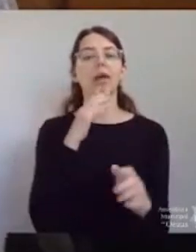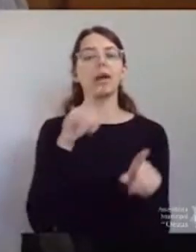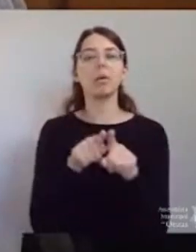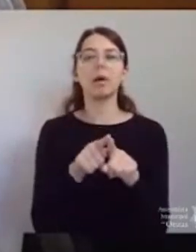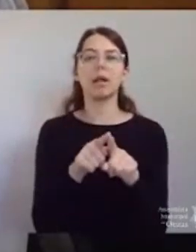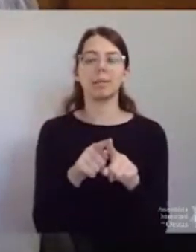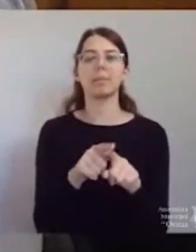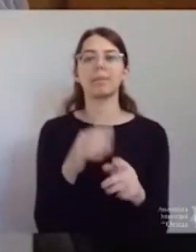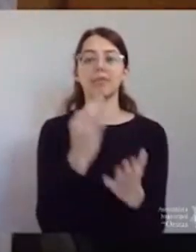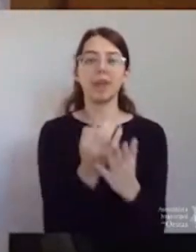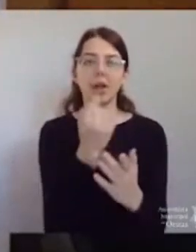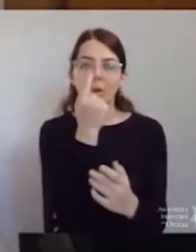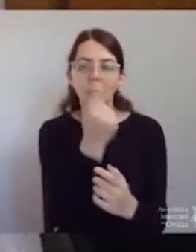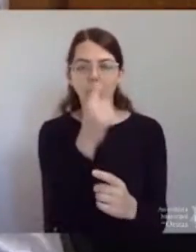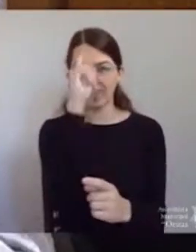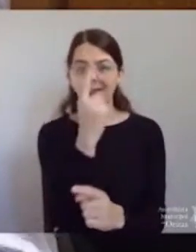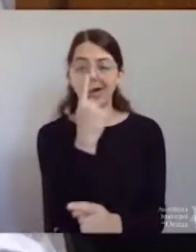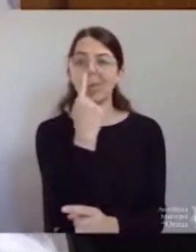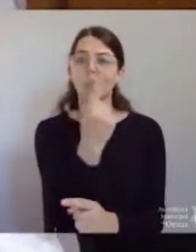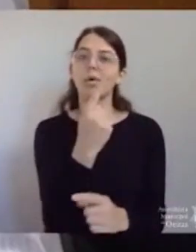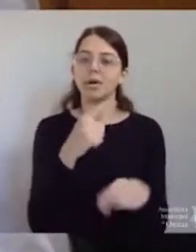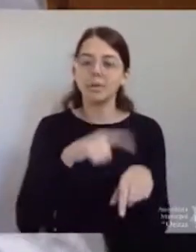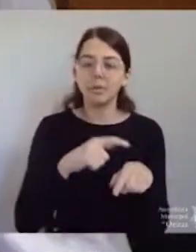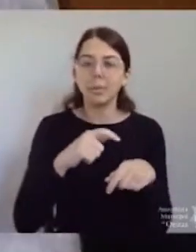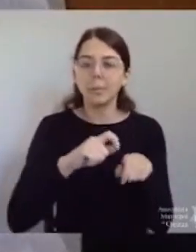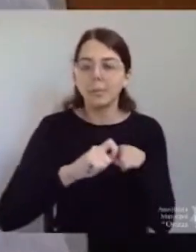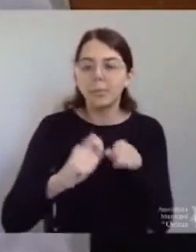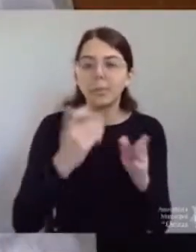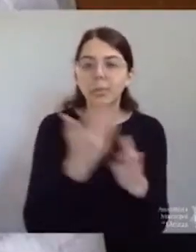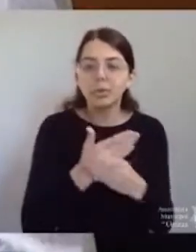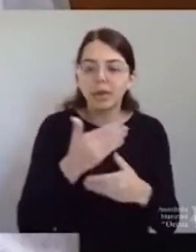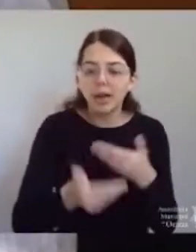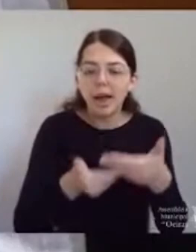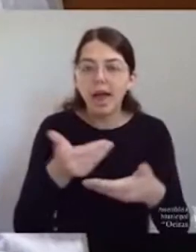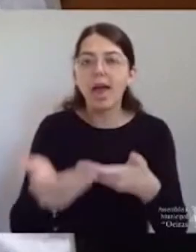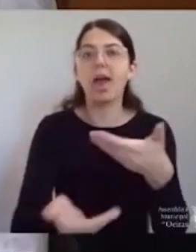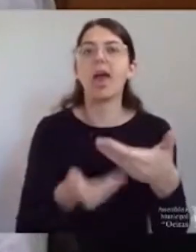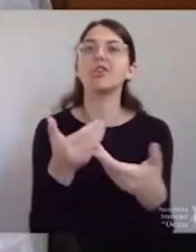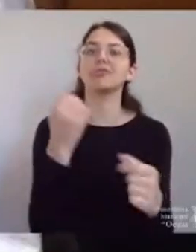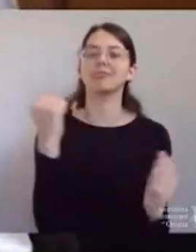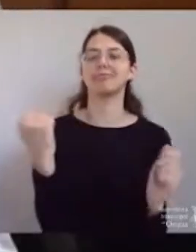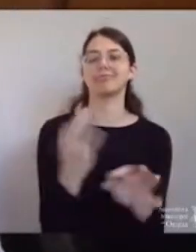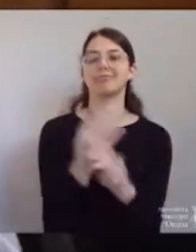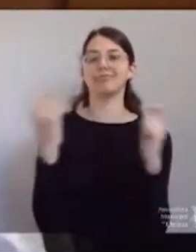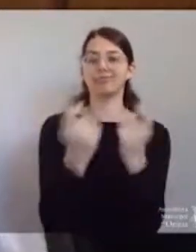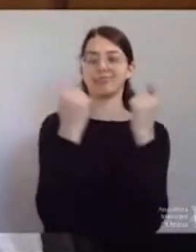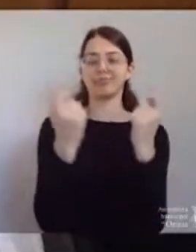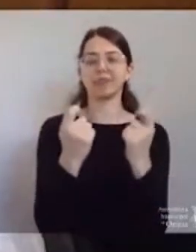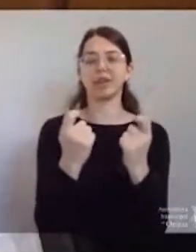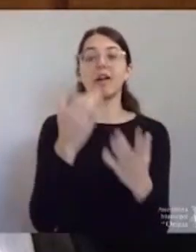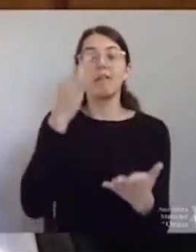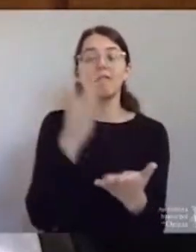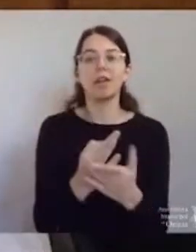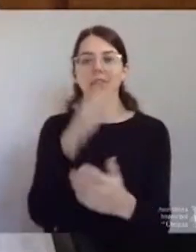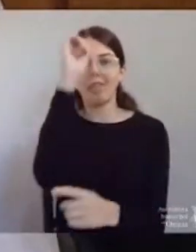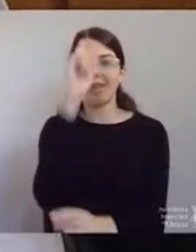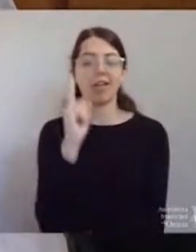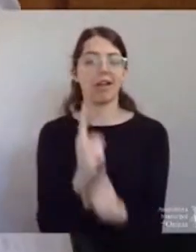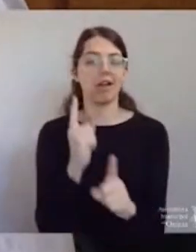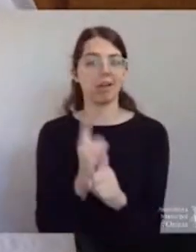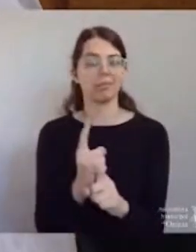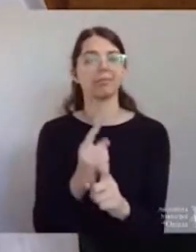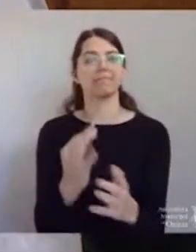todo o processo que decorreu. Portanto, e isto para falar, por exemplo, o único país que festejava dois feriados na mesma data, do